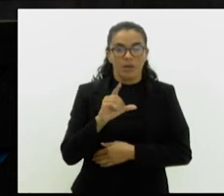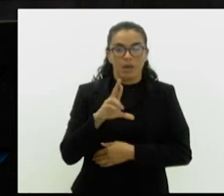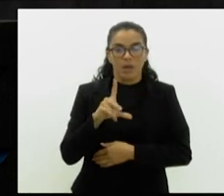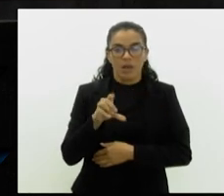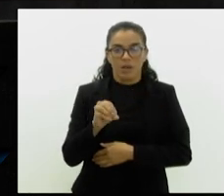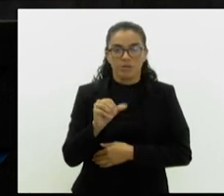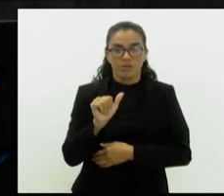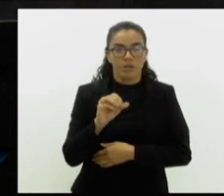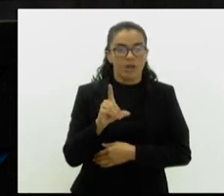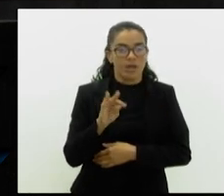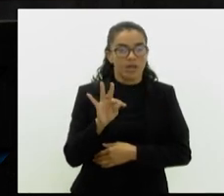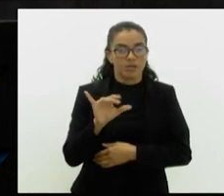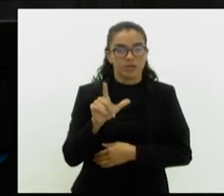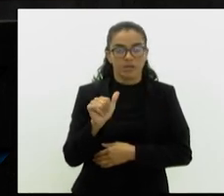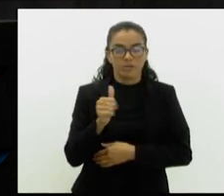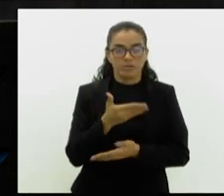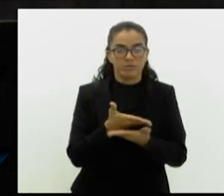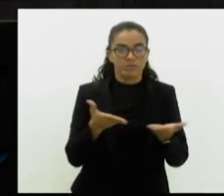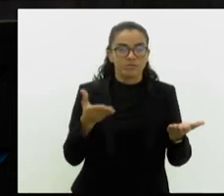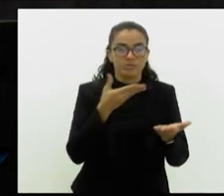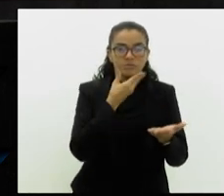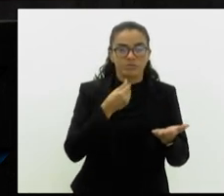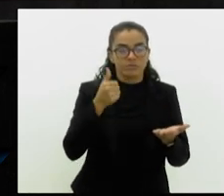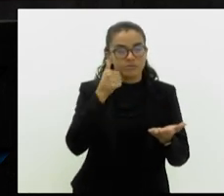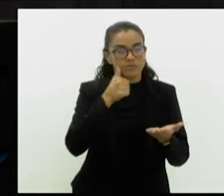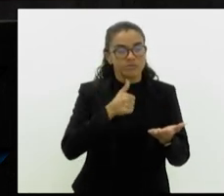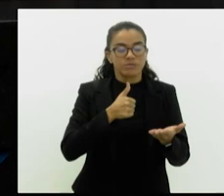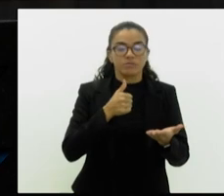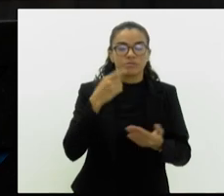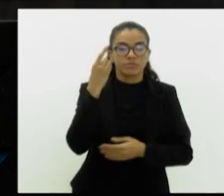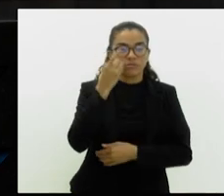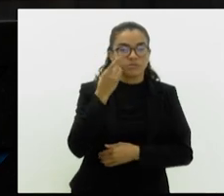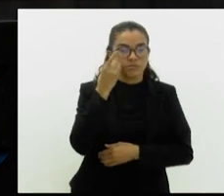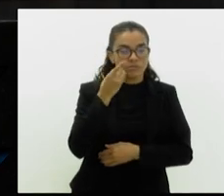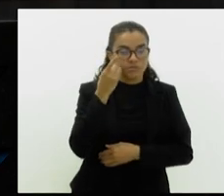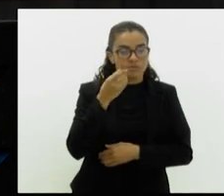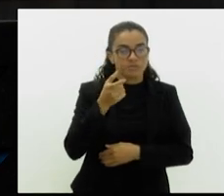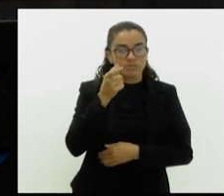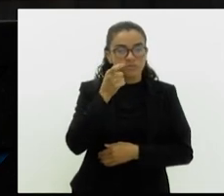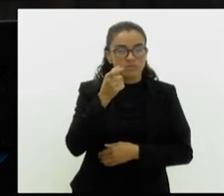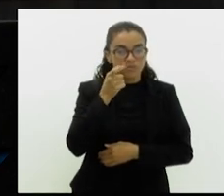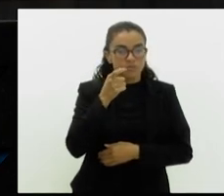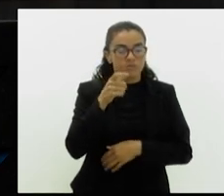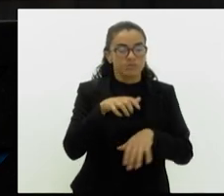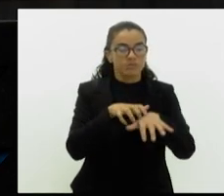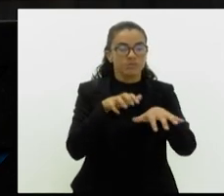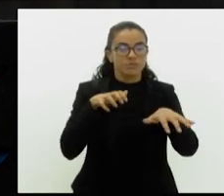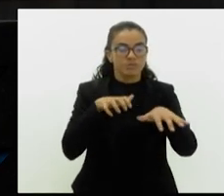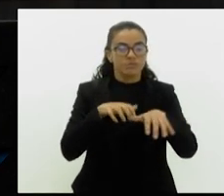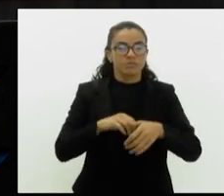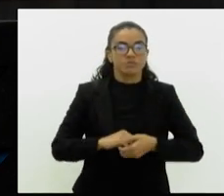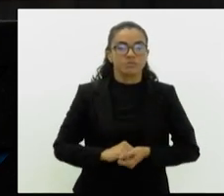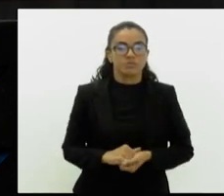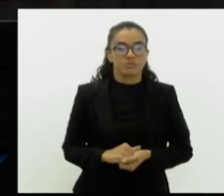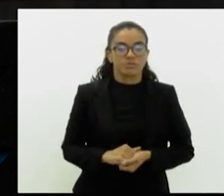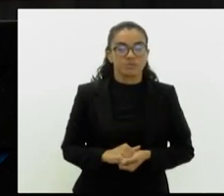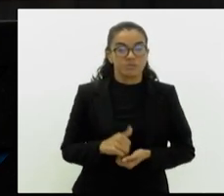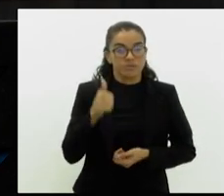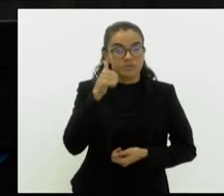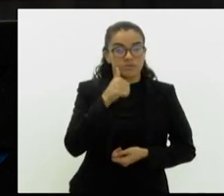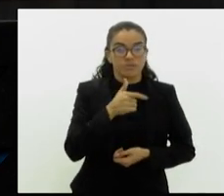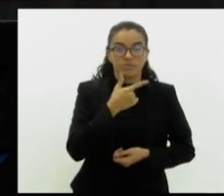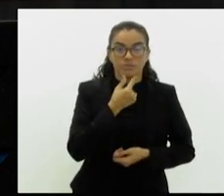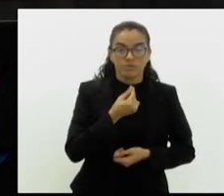Nunes senhoras e senhores deputados que nos assistem de forma remota senhoras e